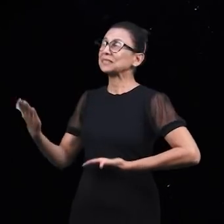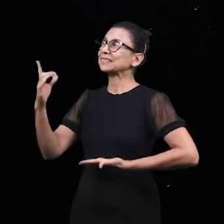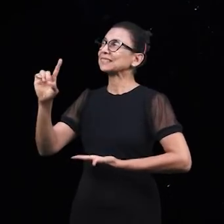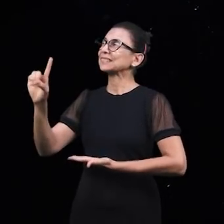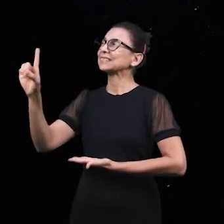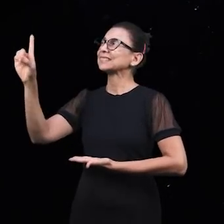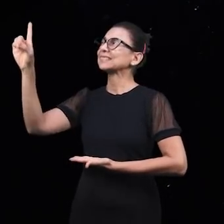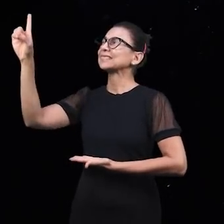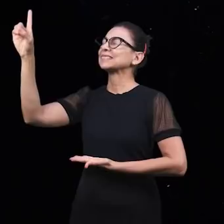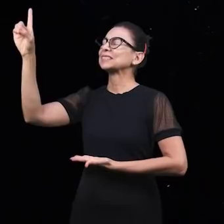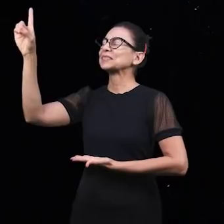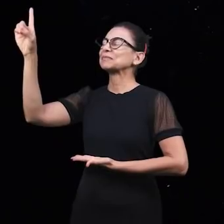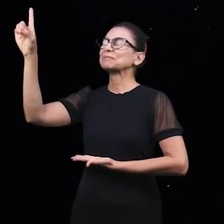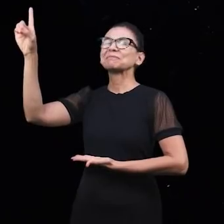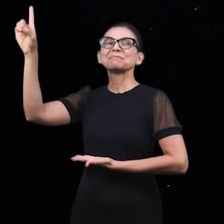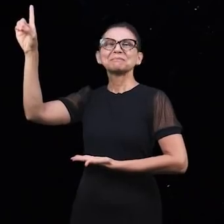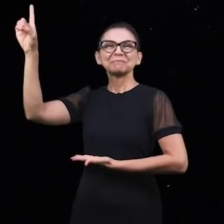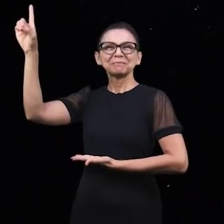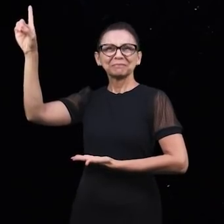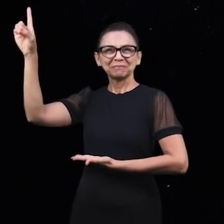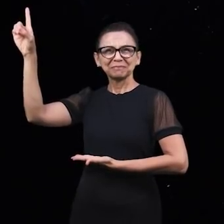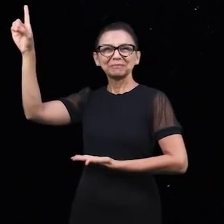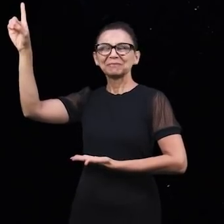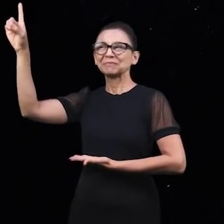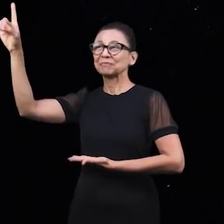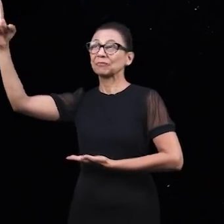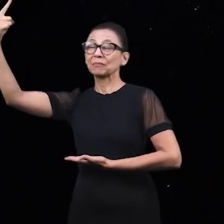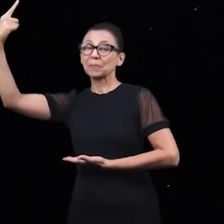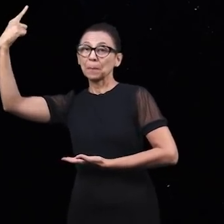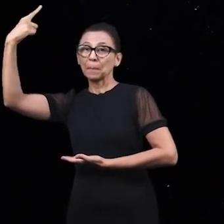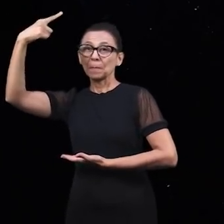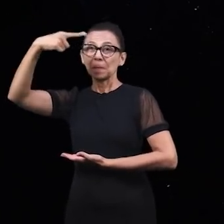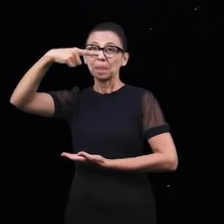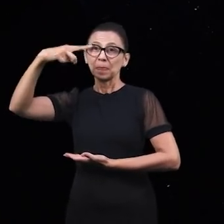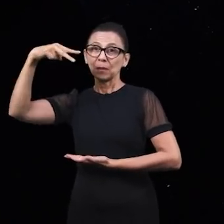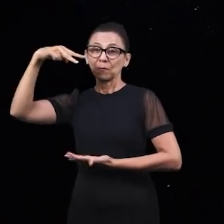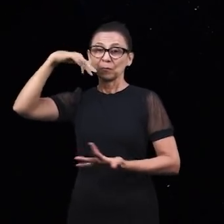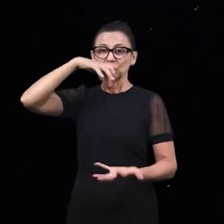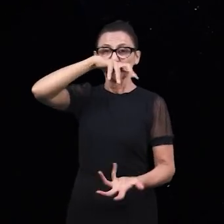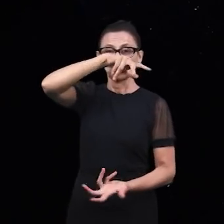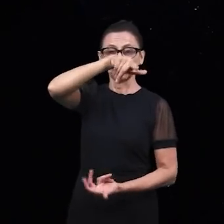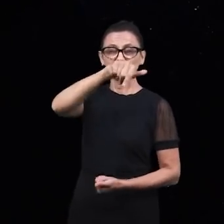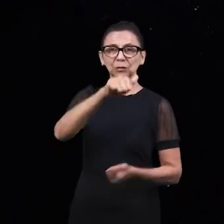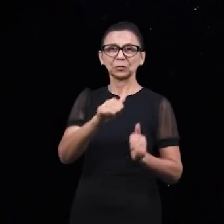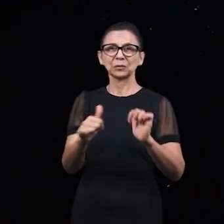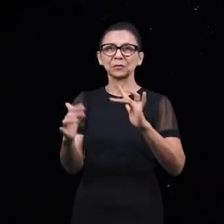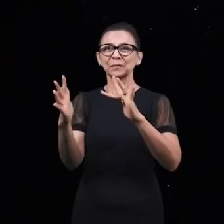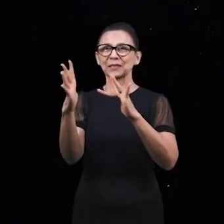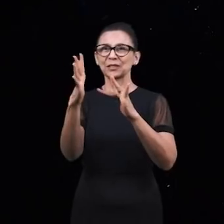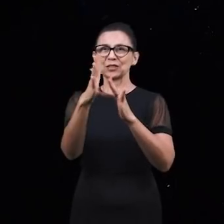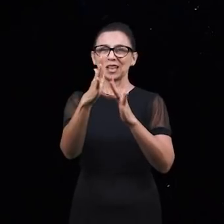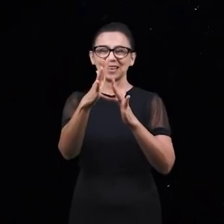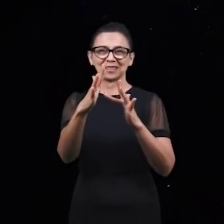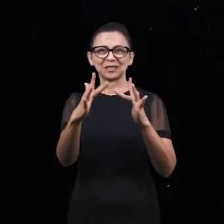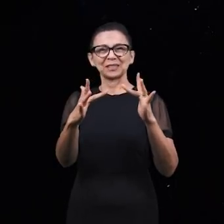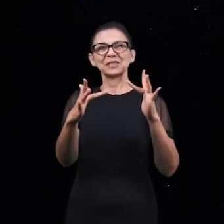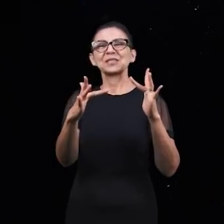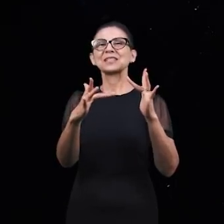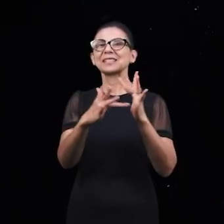Eu sirvo um Deus que enviou Jesus.